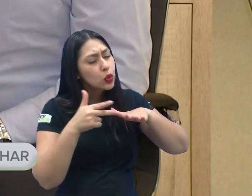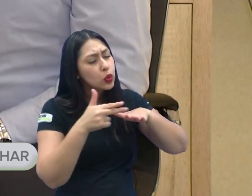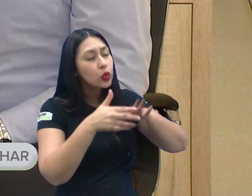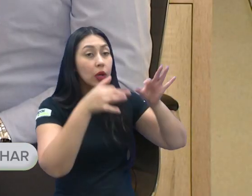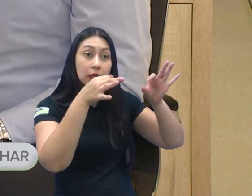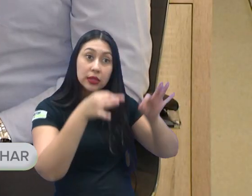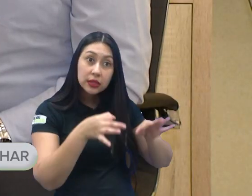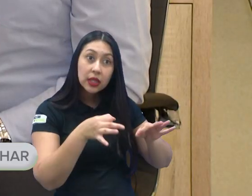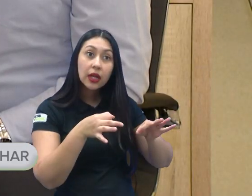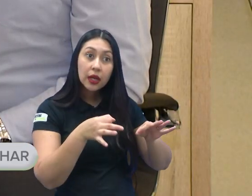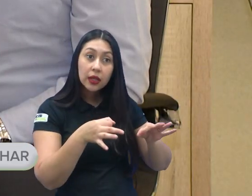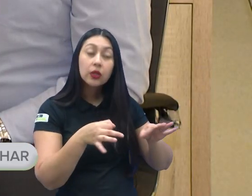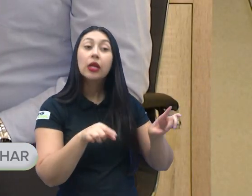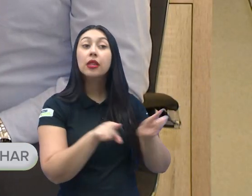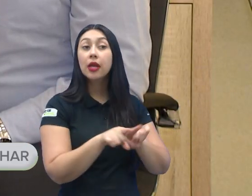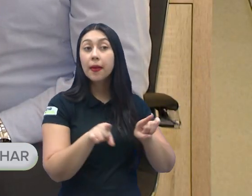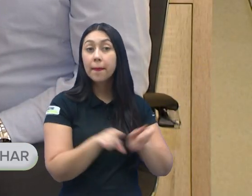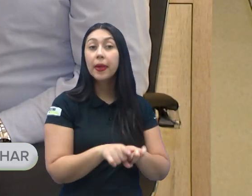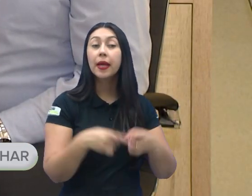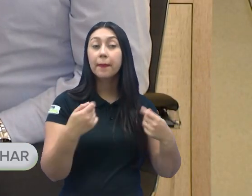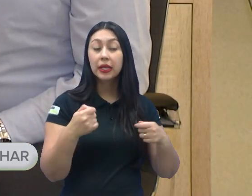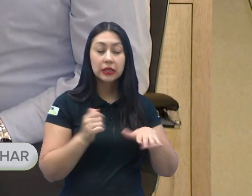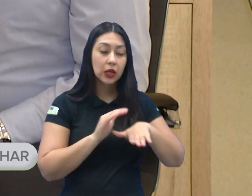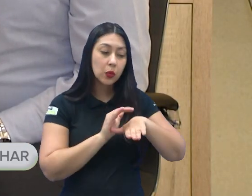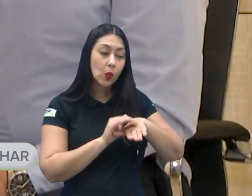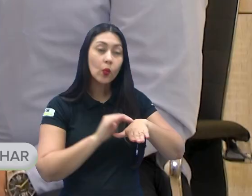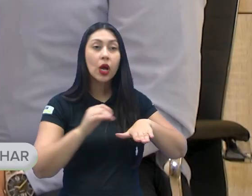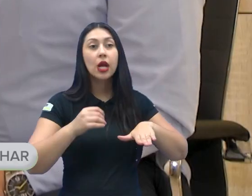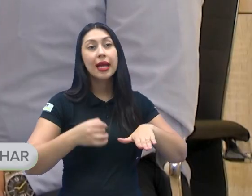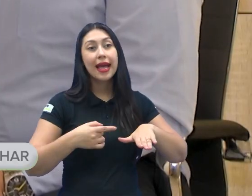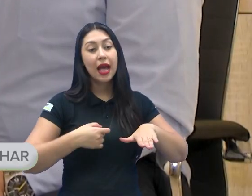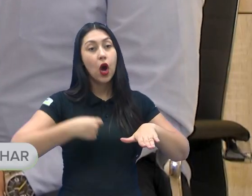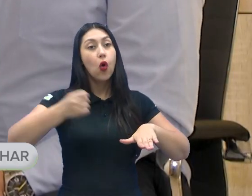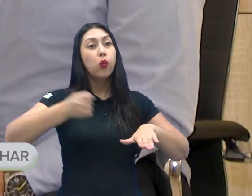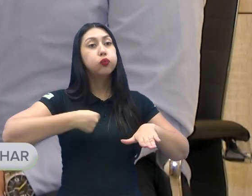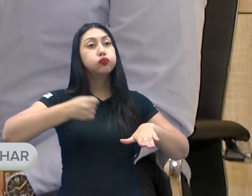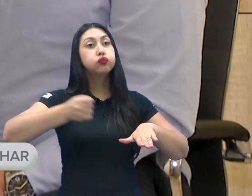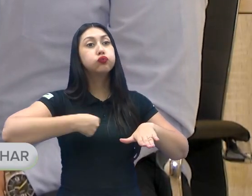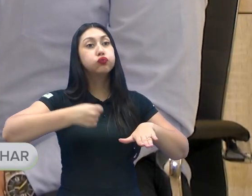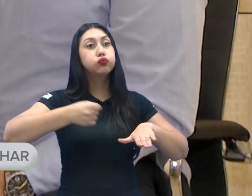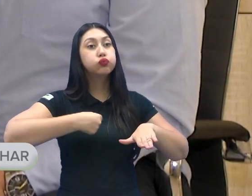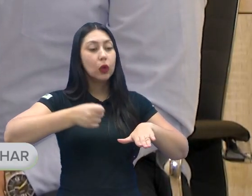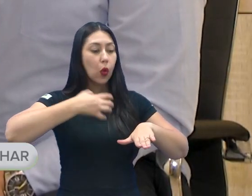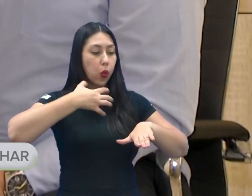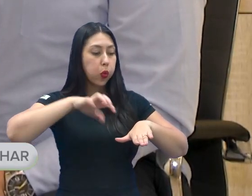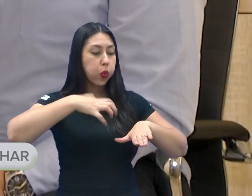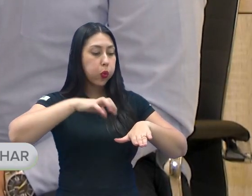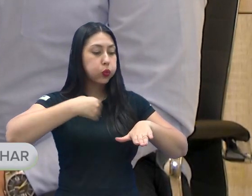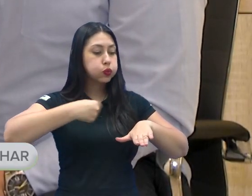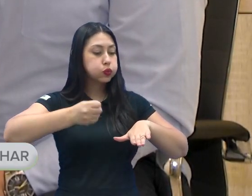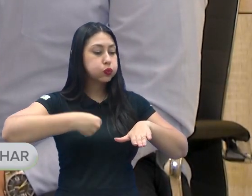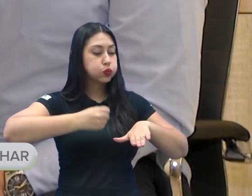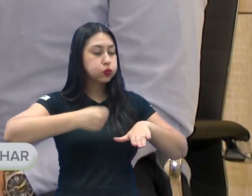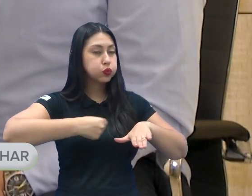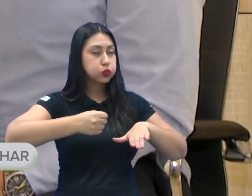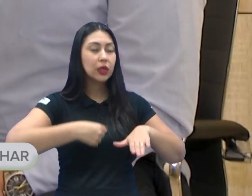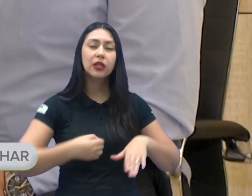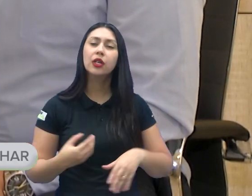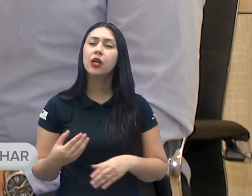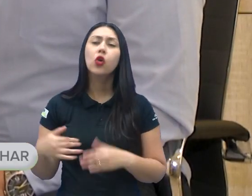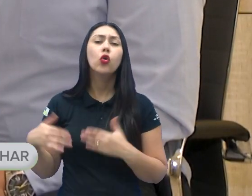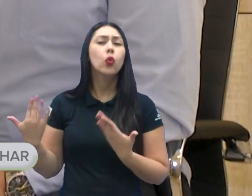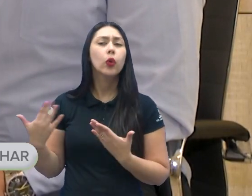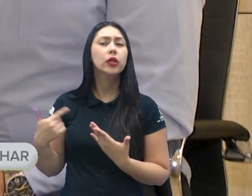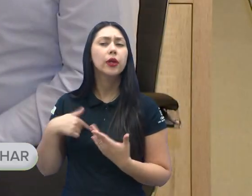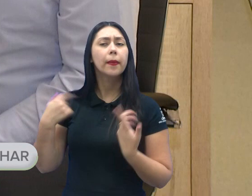toalha de banho, secar também com o secador de cabelo as unhas. Em que momento eu devo procurar um profissional